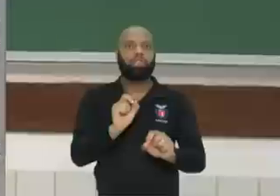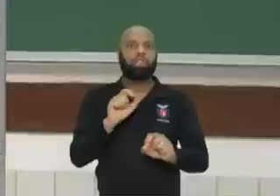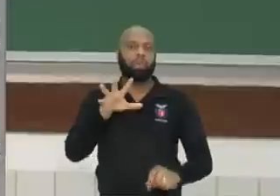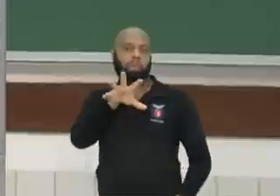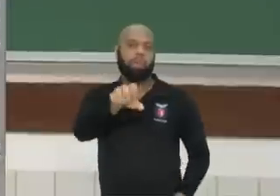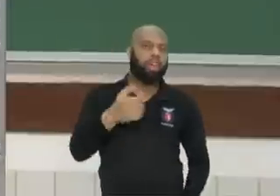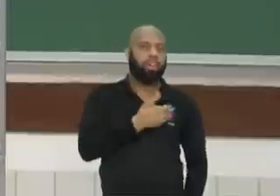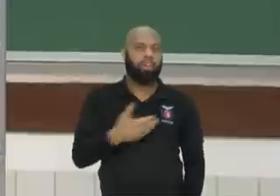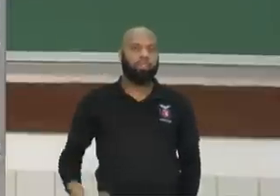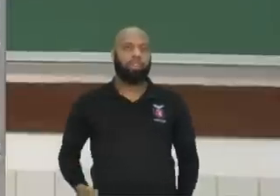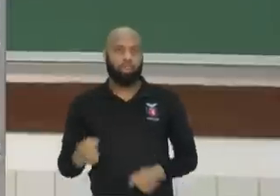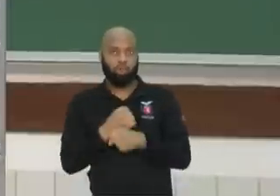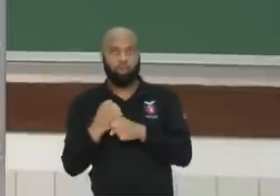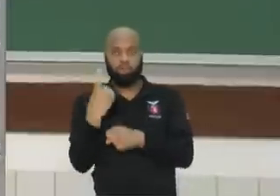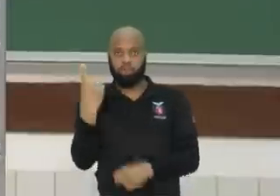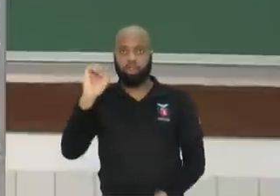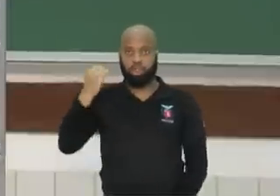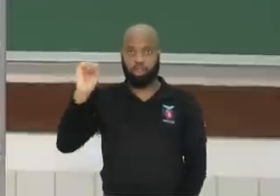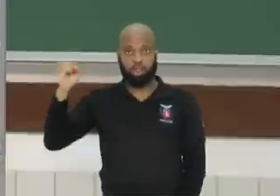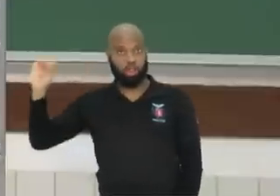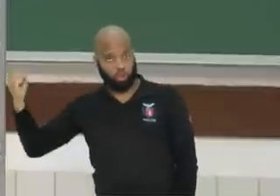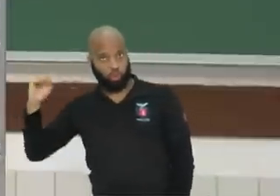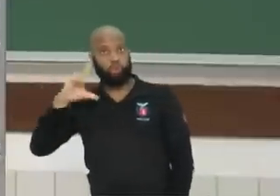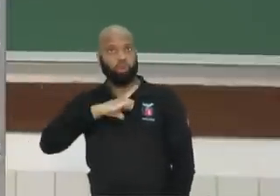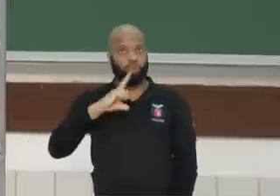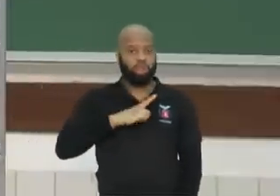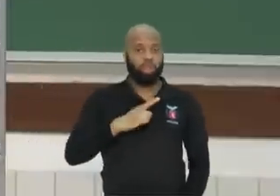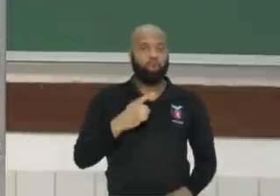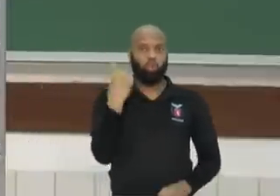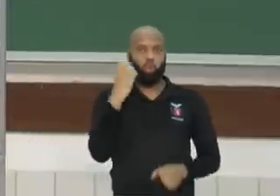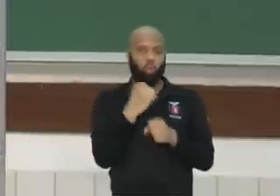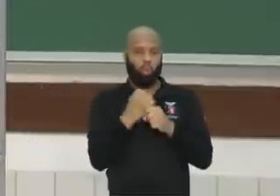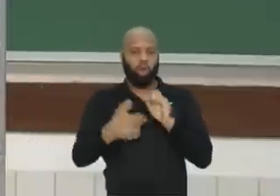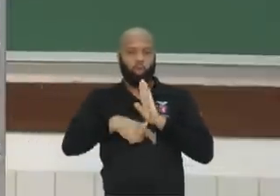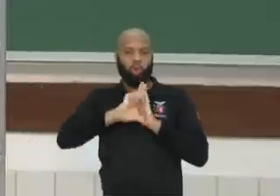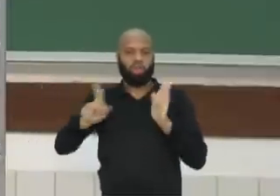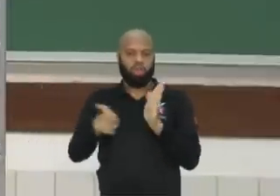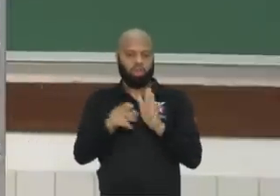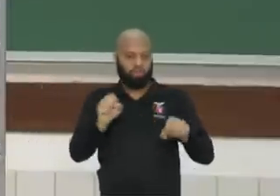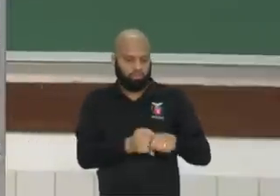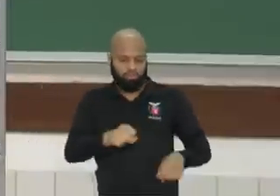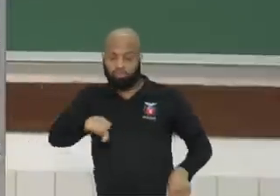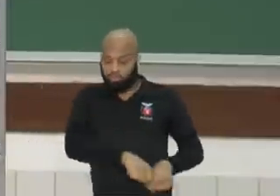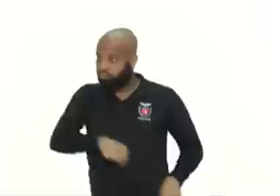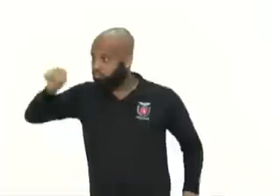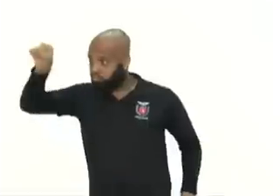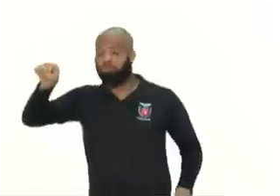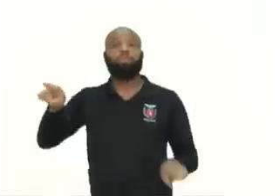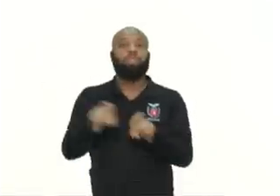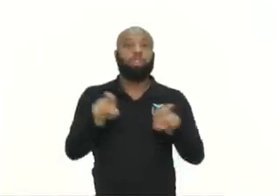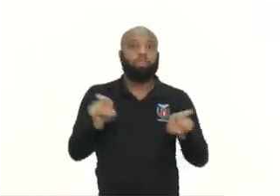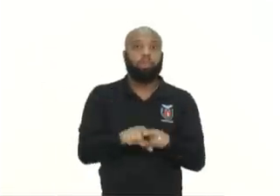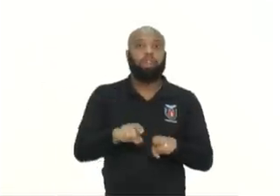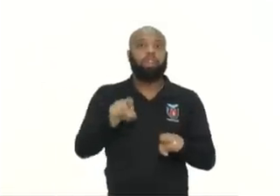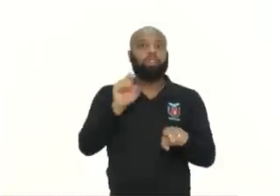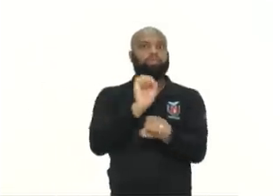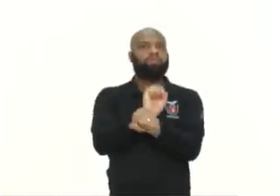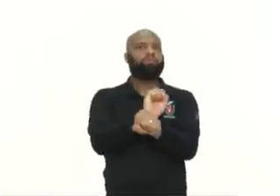da província em 1888, um ano antes da proclamação da República, e é